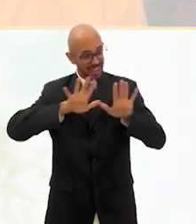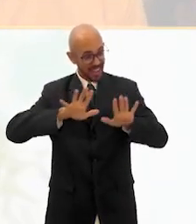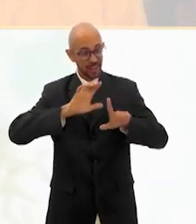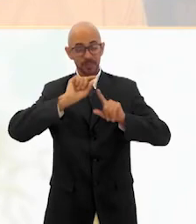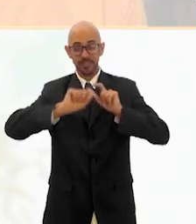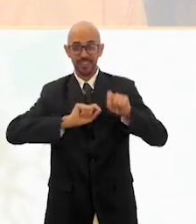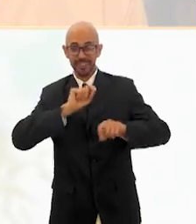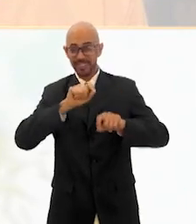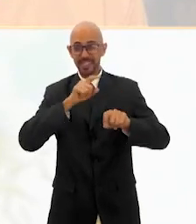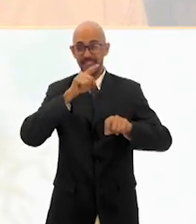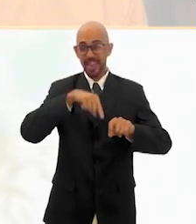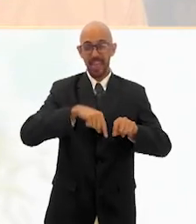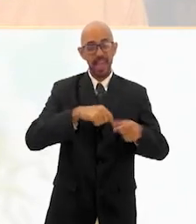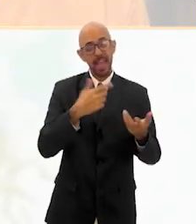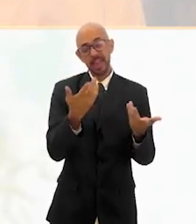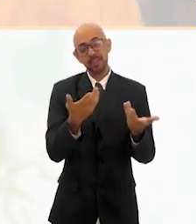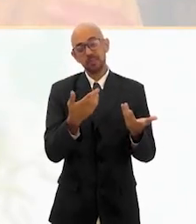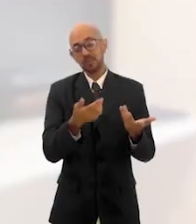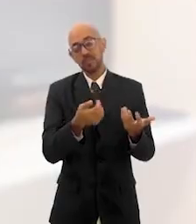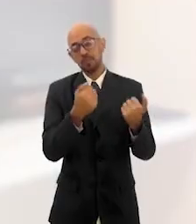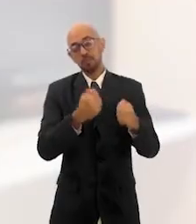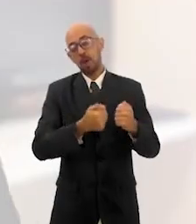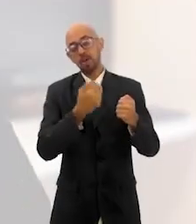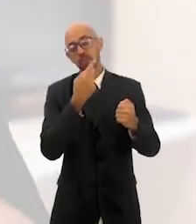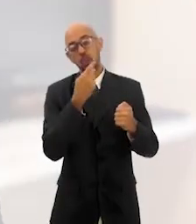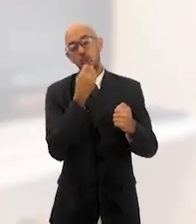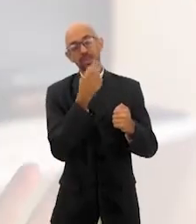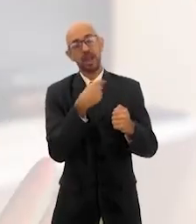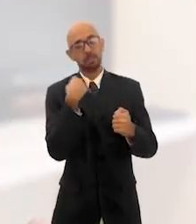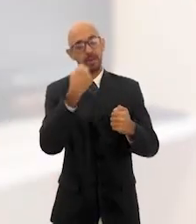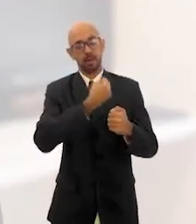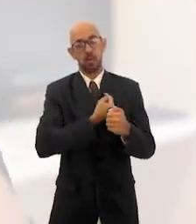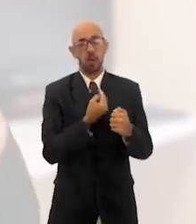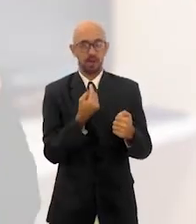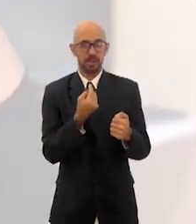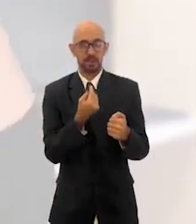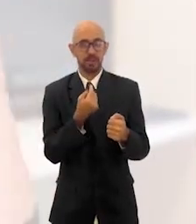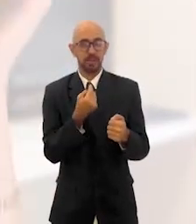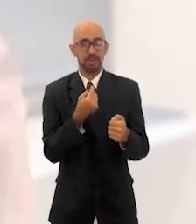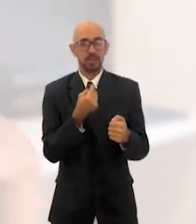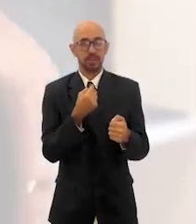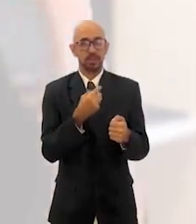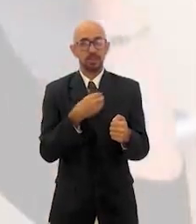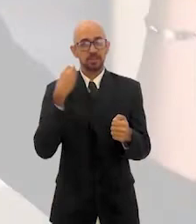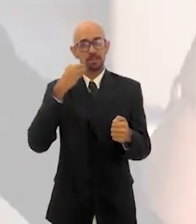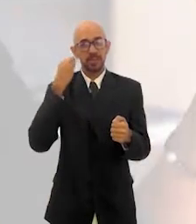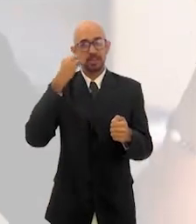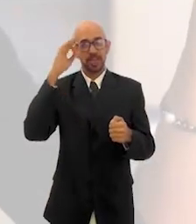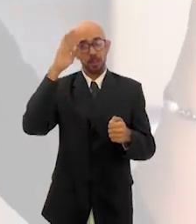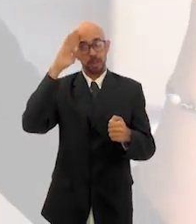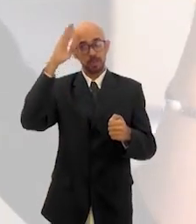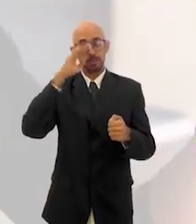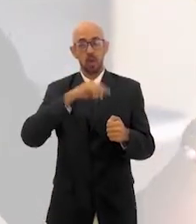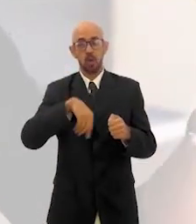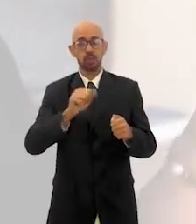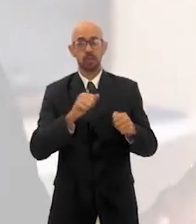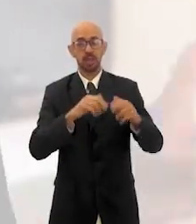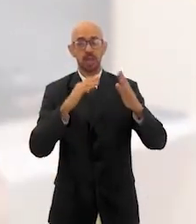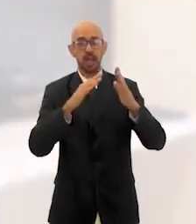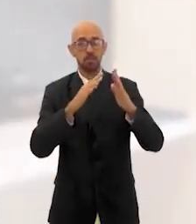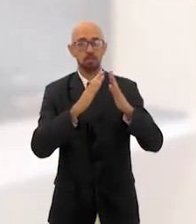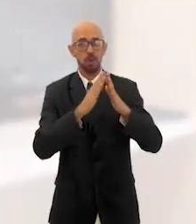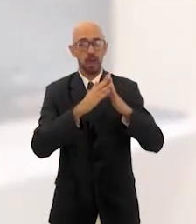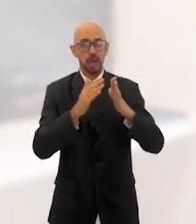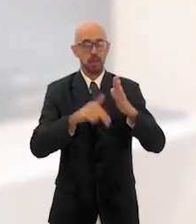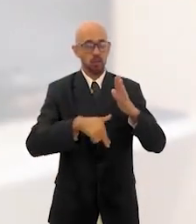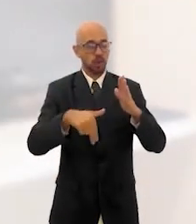isso, que lição você pode dizer? Eu sei que foram várias, mas dessa coisa de mudar. Tá no